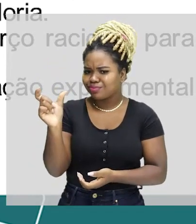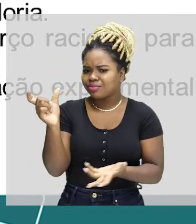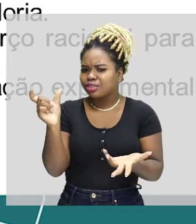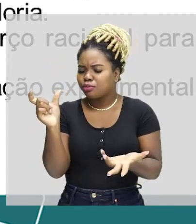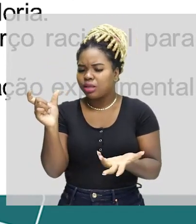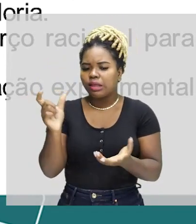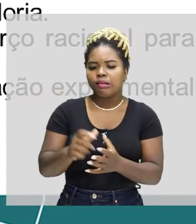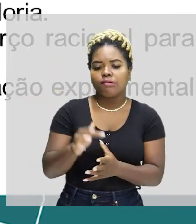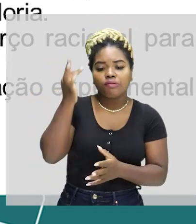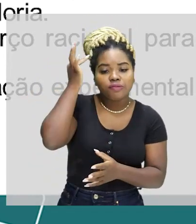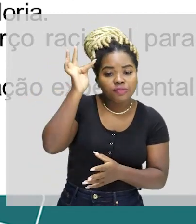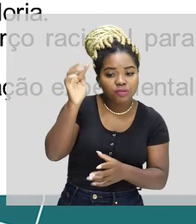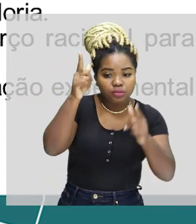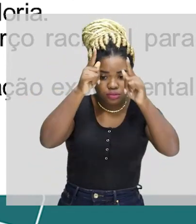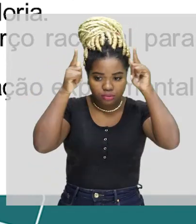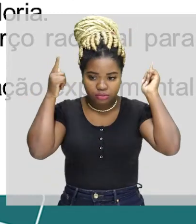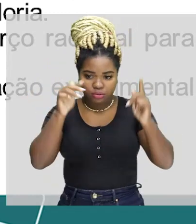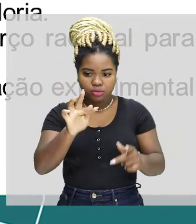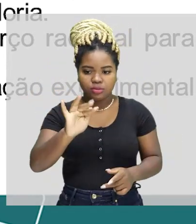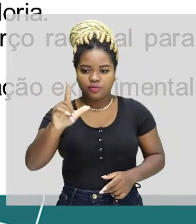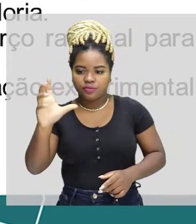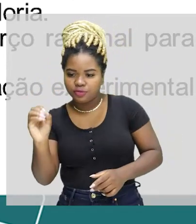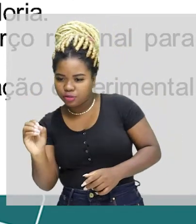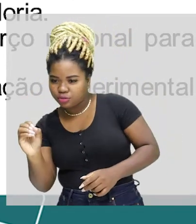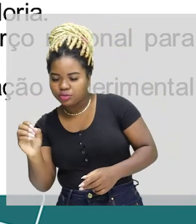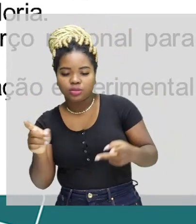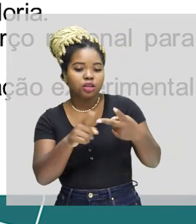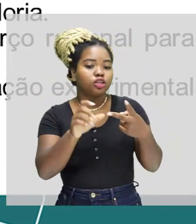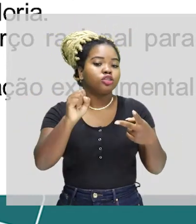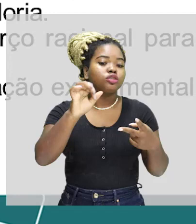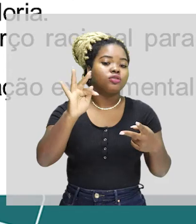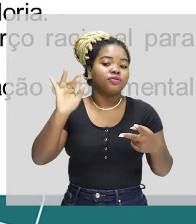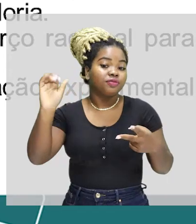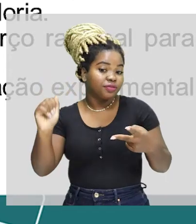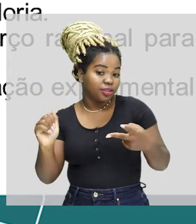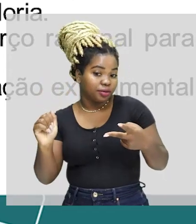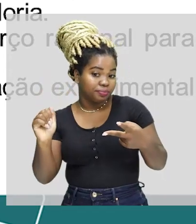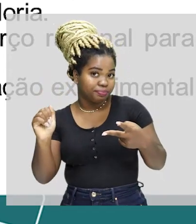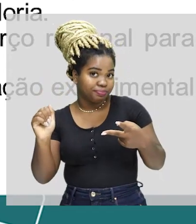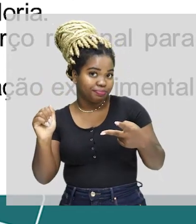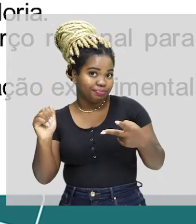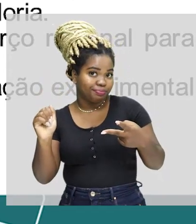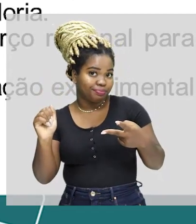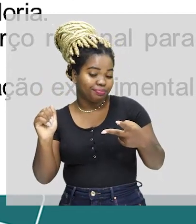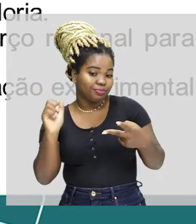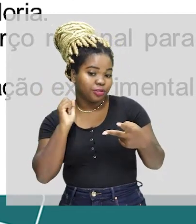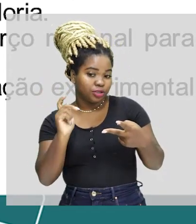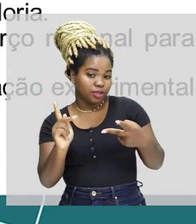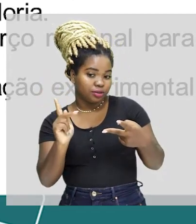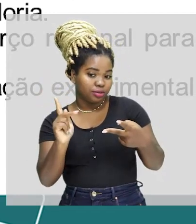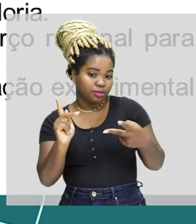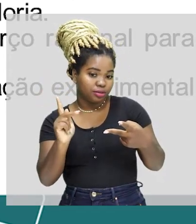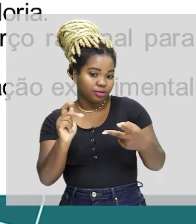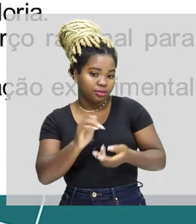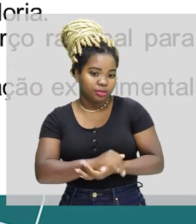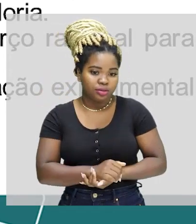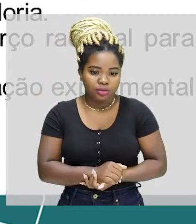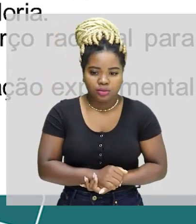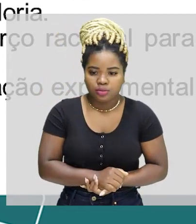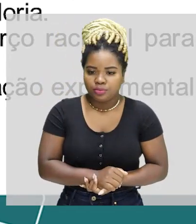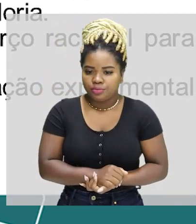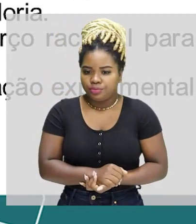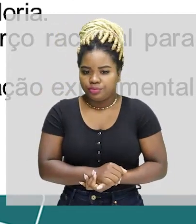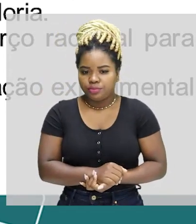dos vocábulos gregos philos, sofia. Philos, amigo, amor, amizade, sofia, sabedoria.